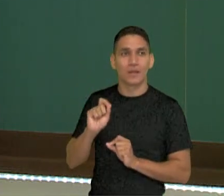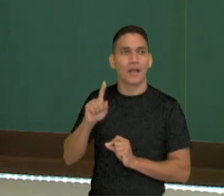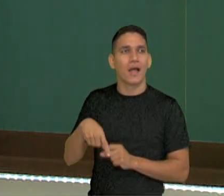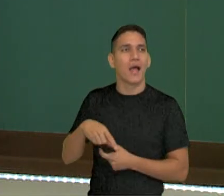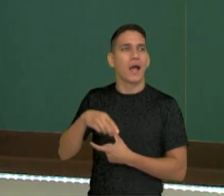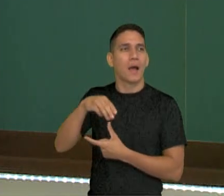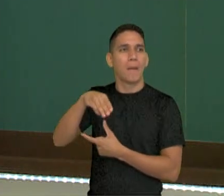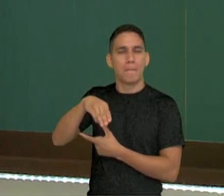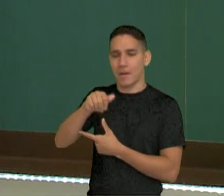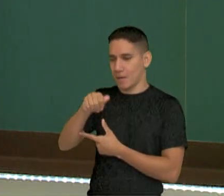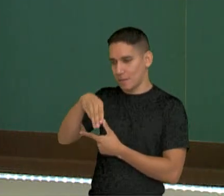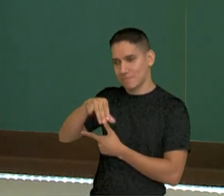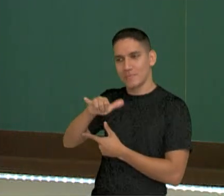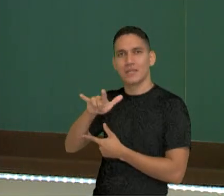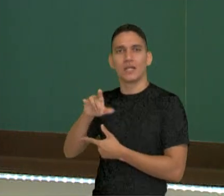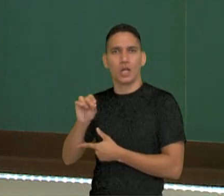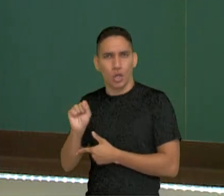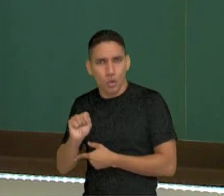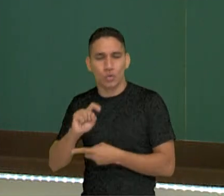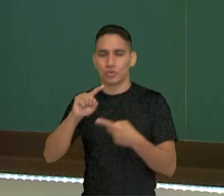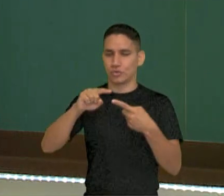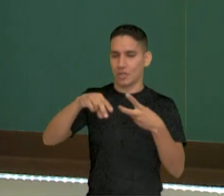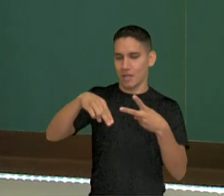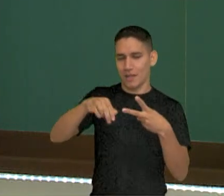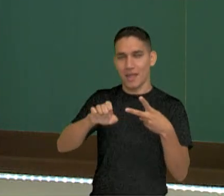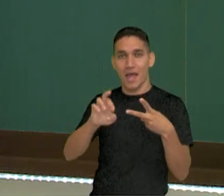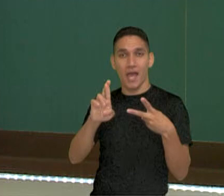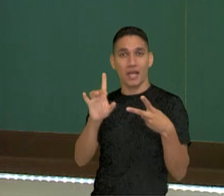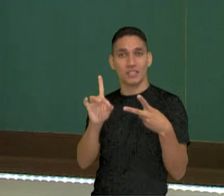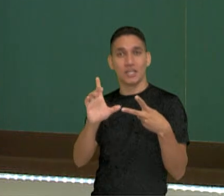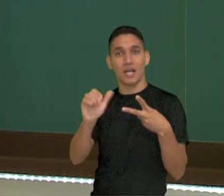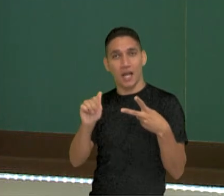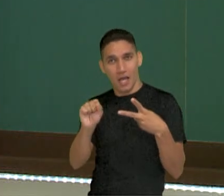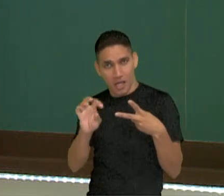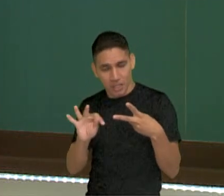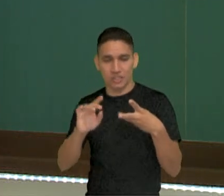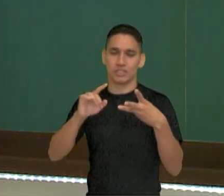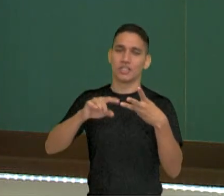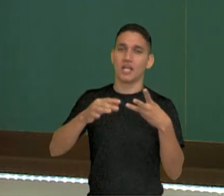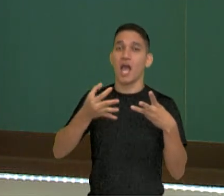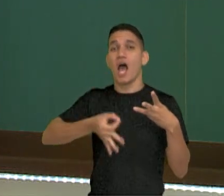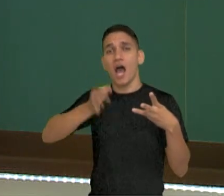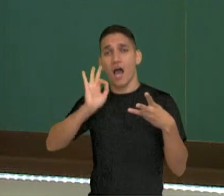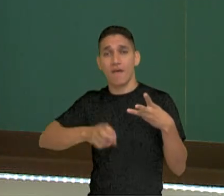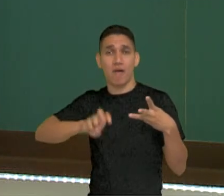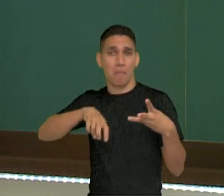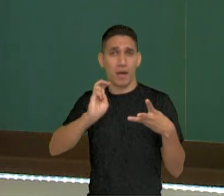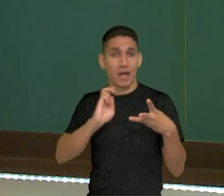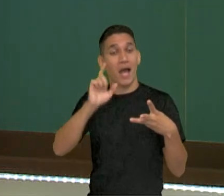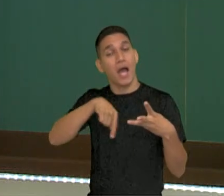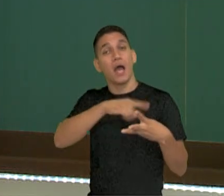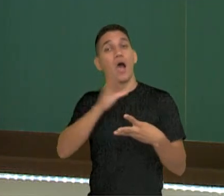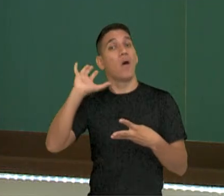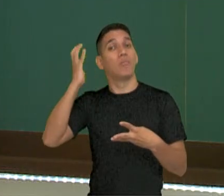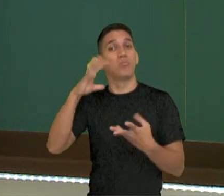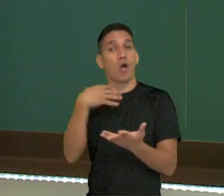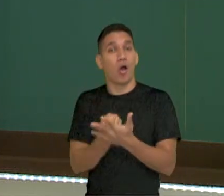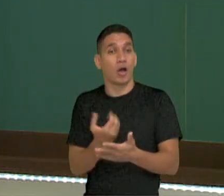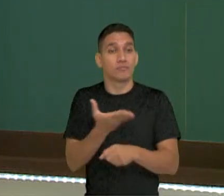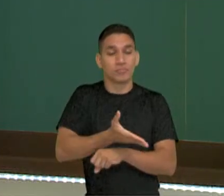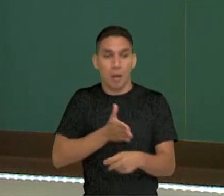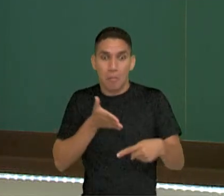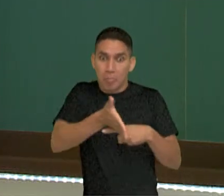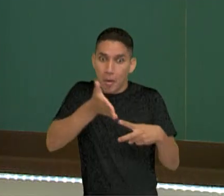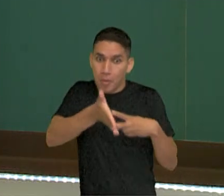mamilos, os Nerdcast, o Café da Manhã, então são os podcasts mais acessados. Então, hoje a gente